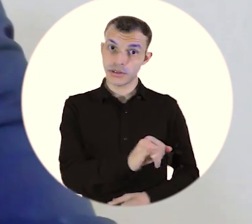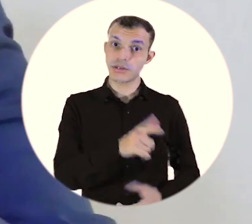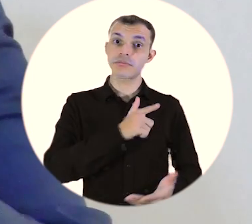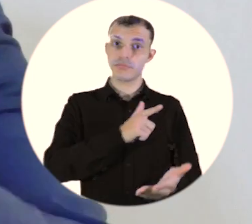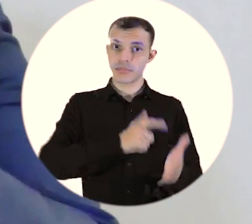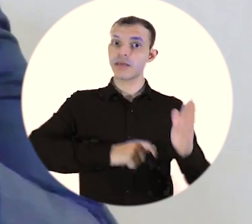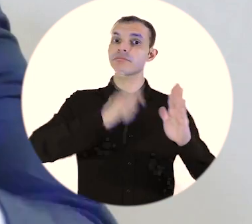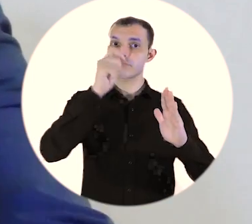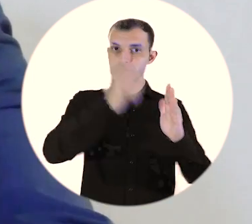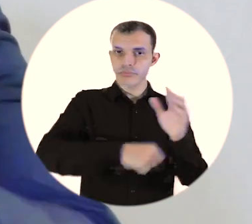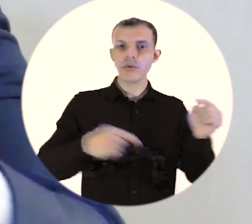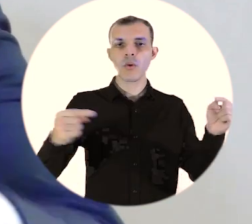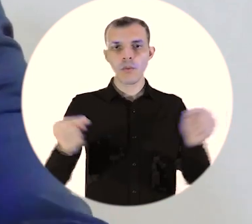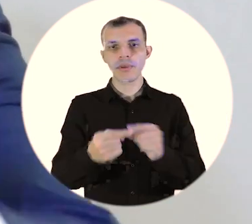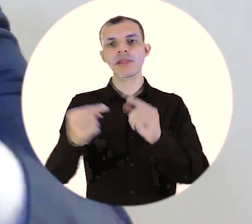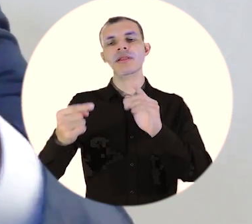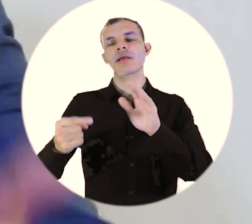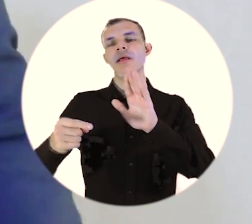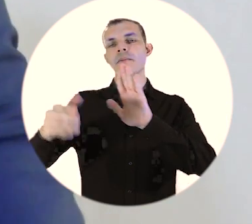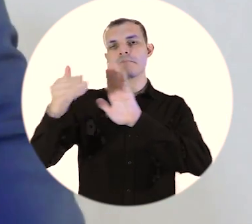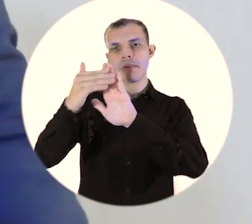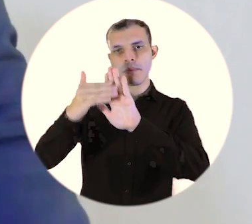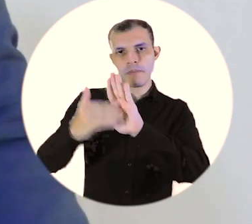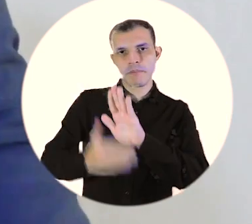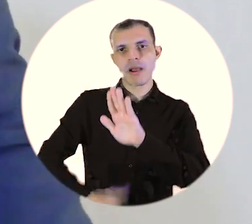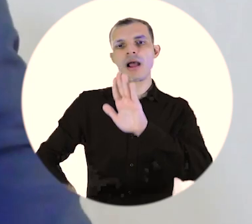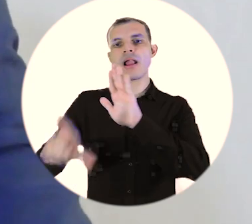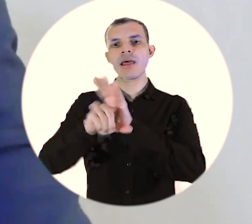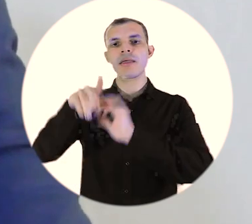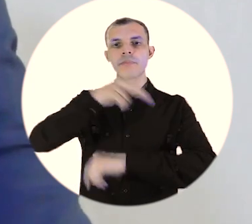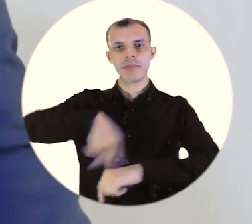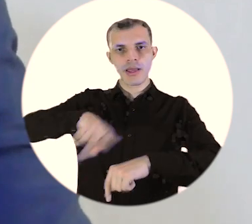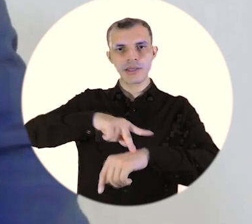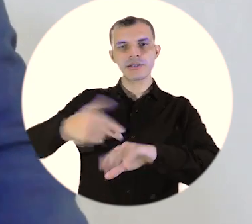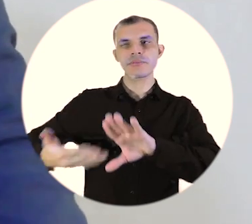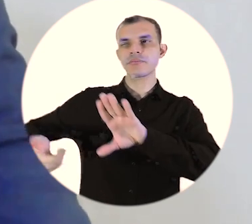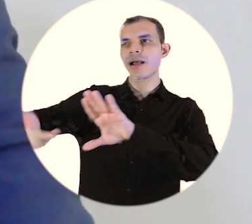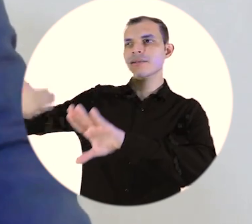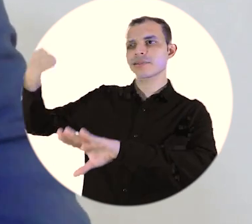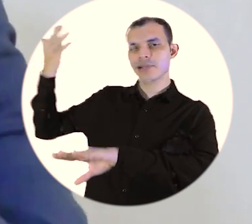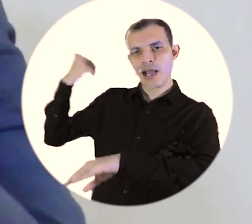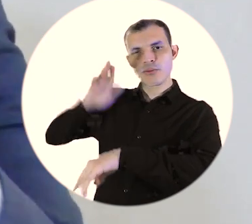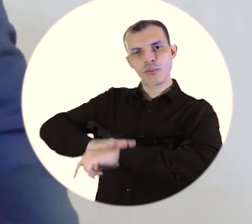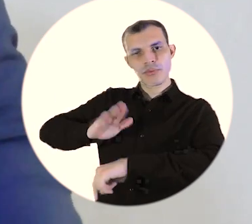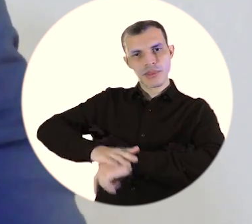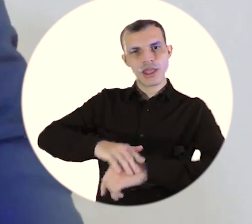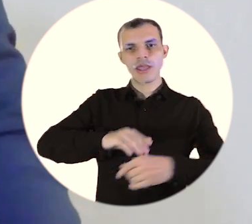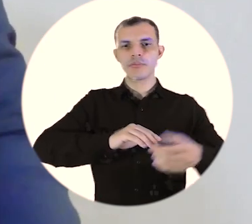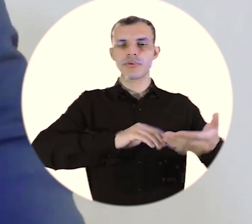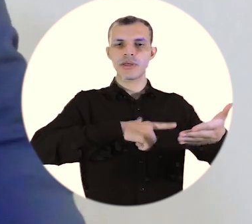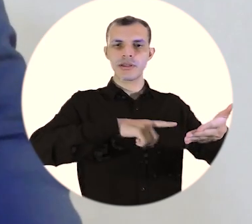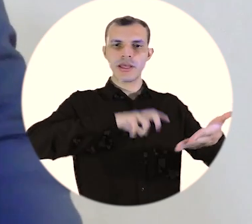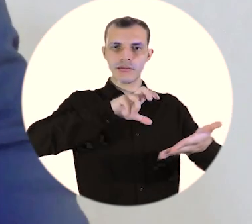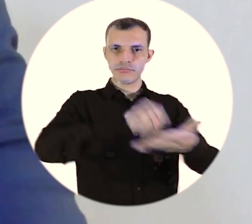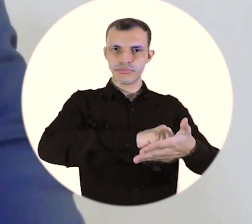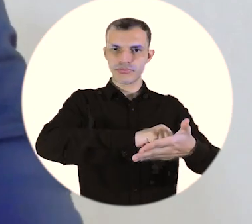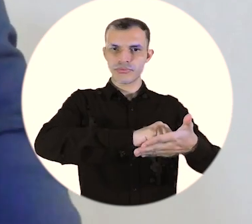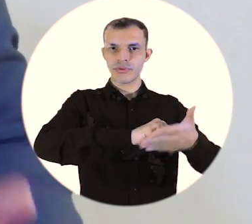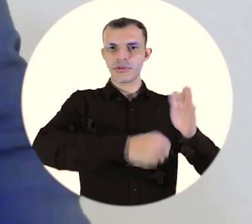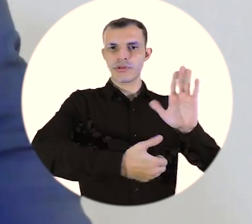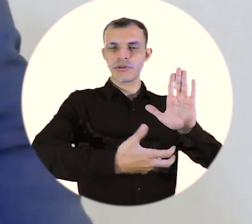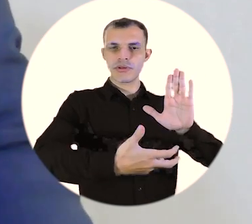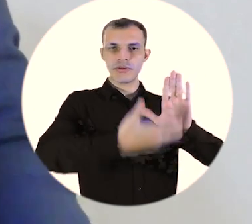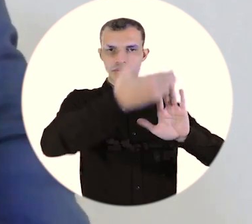assinados de acordo com as normas do país na época em que ele foi subscrito, de acordo com a interpretação das normas feita